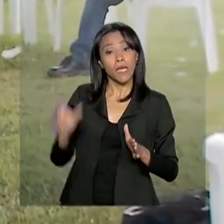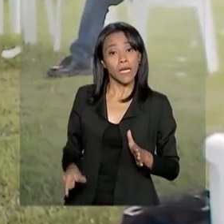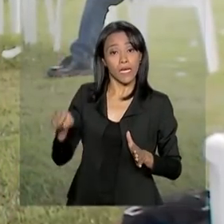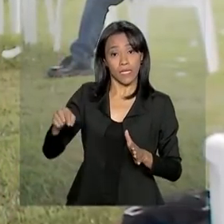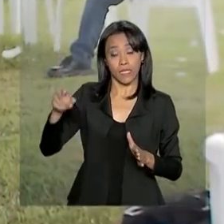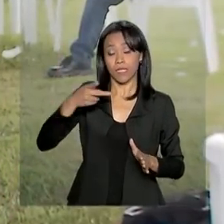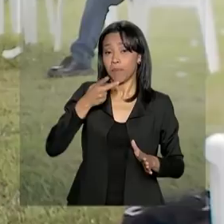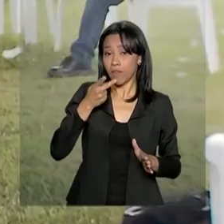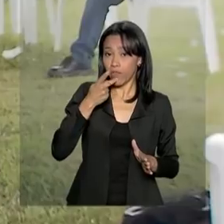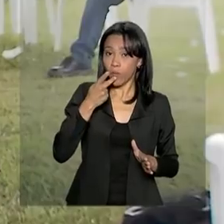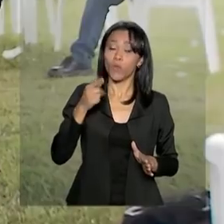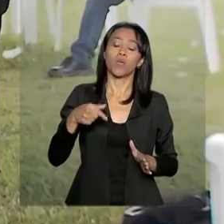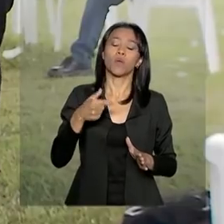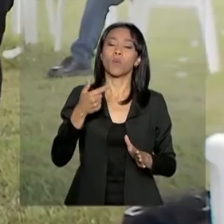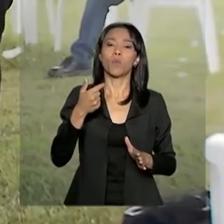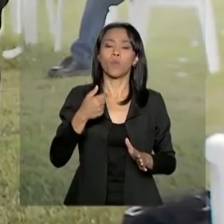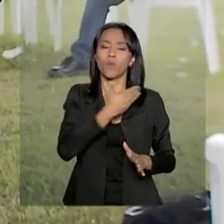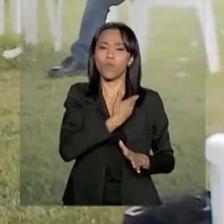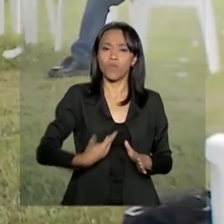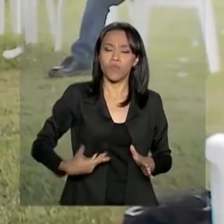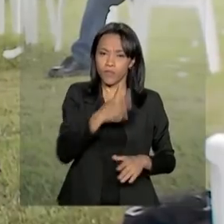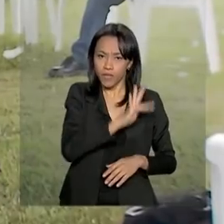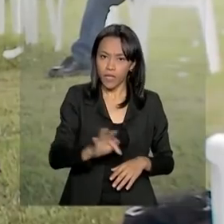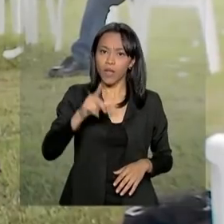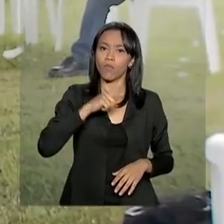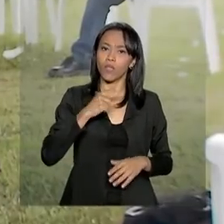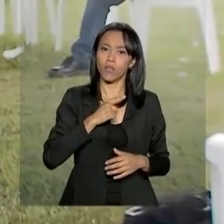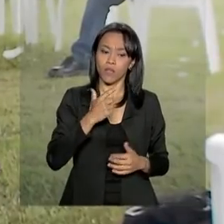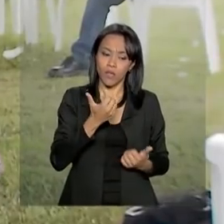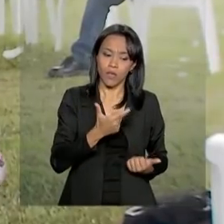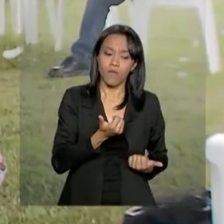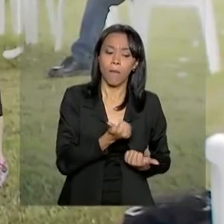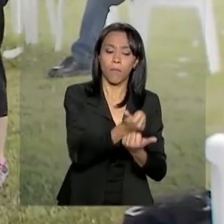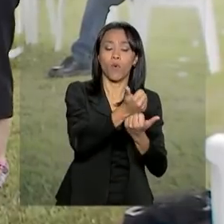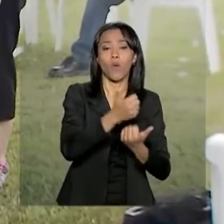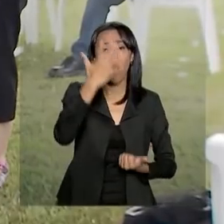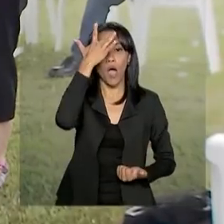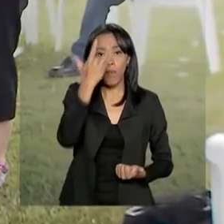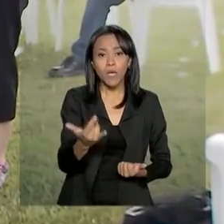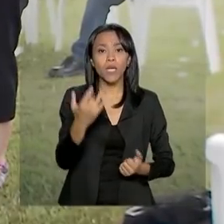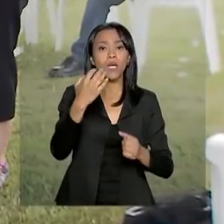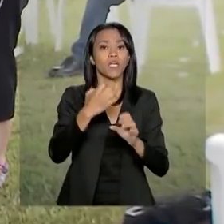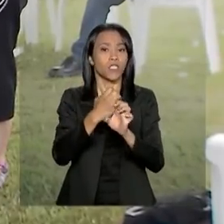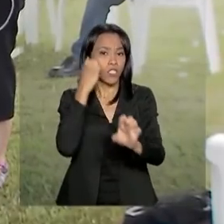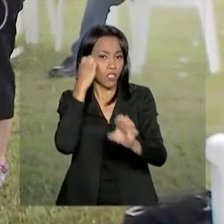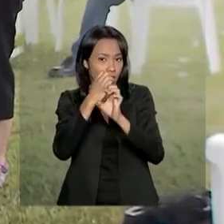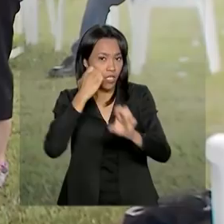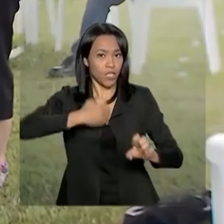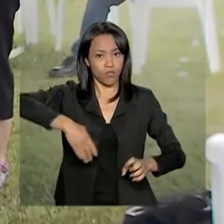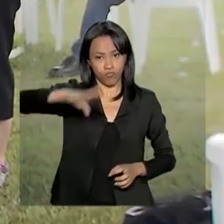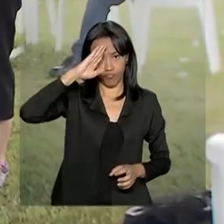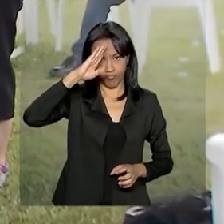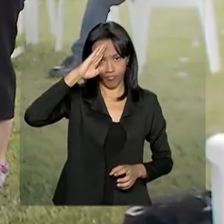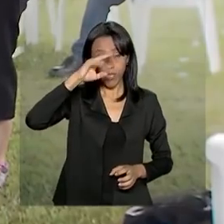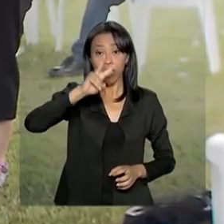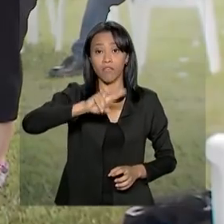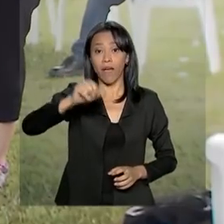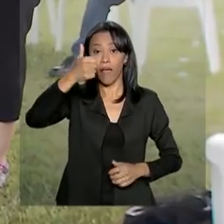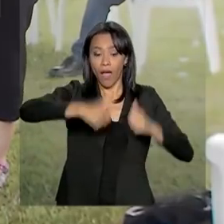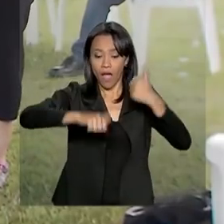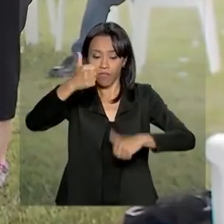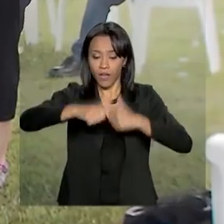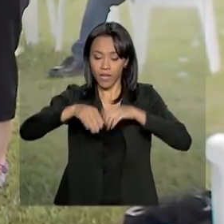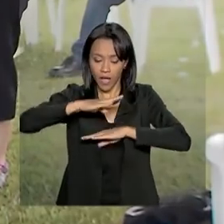todo o apoio necessário, que eles vão receber amanhã uma equipe de engenheiros do Exército para fazer fazer a avaliação da rodovia, que está